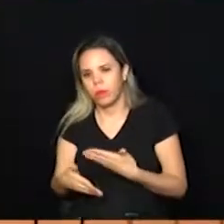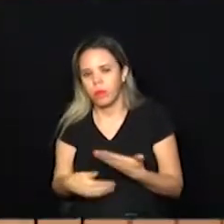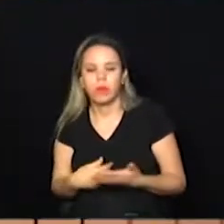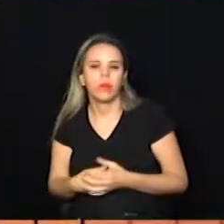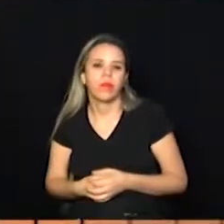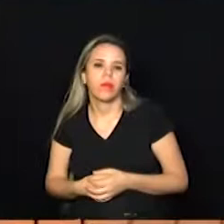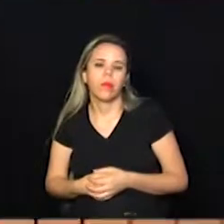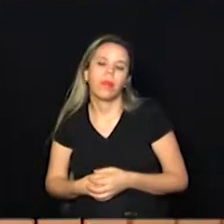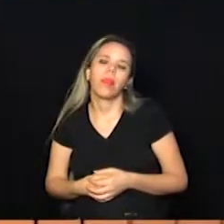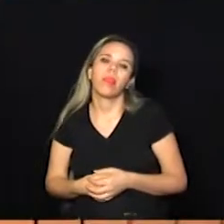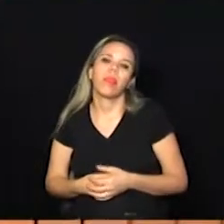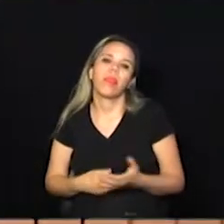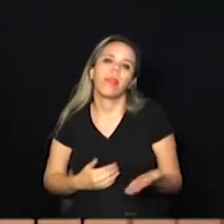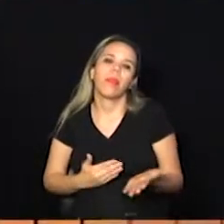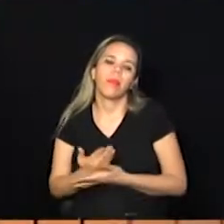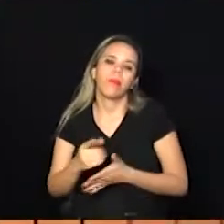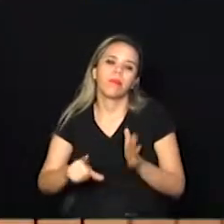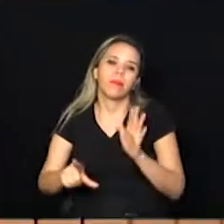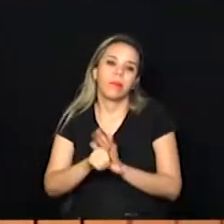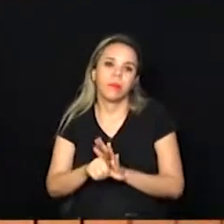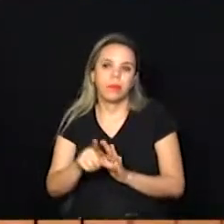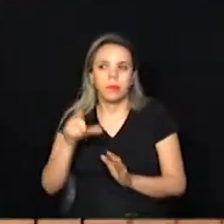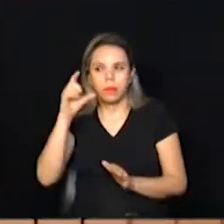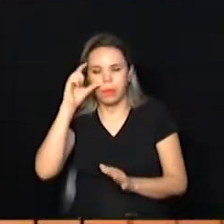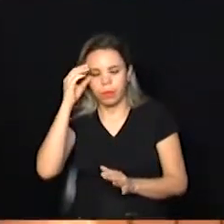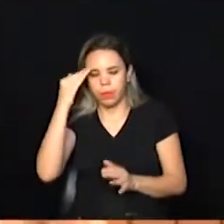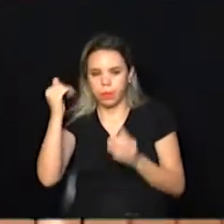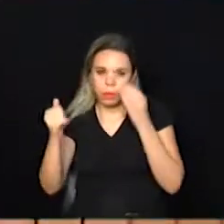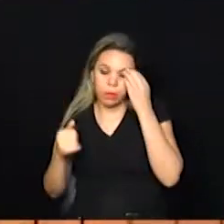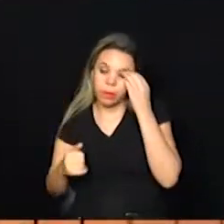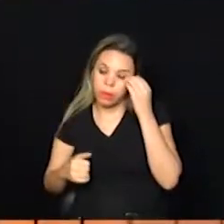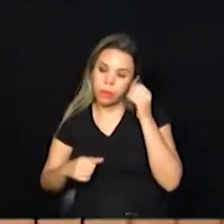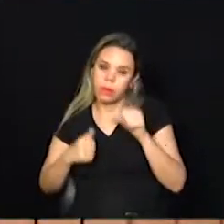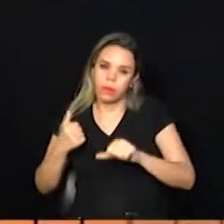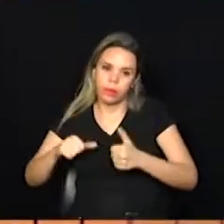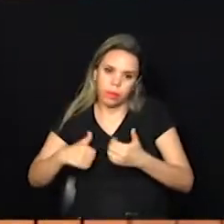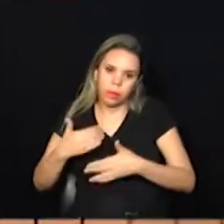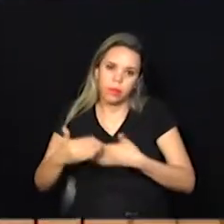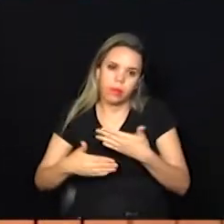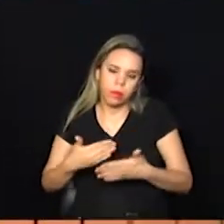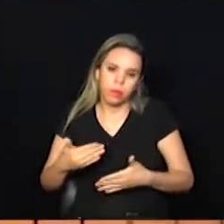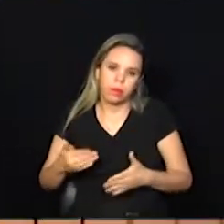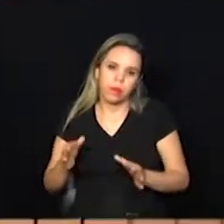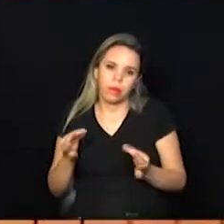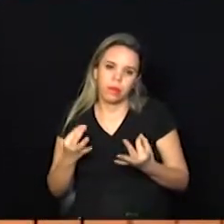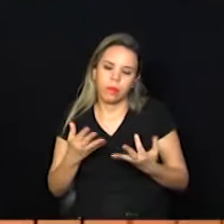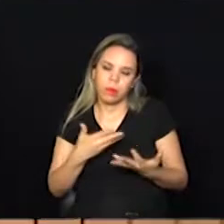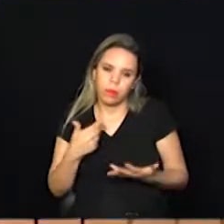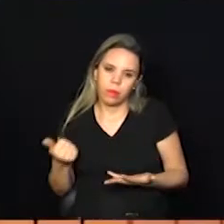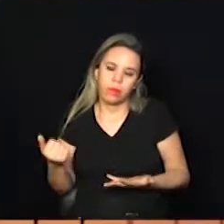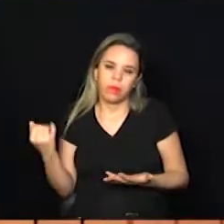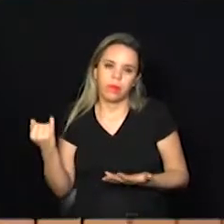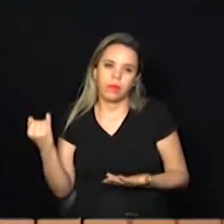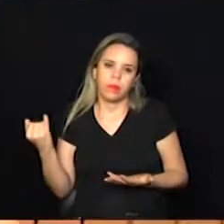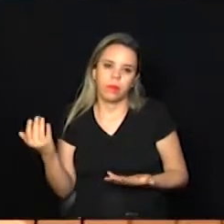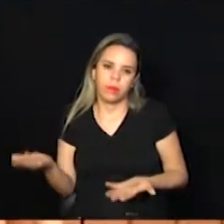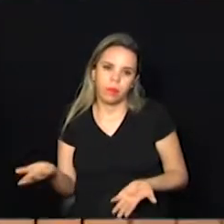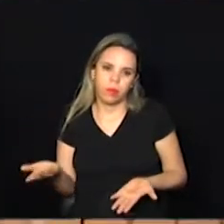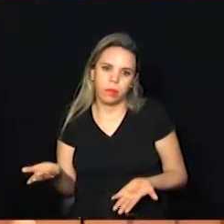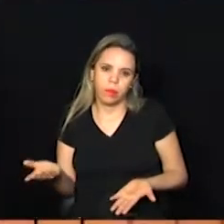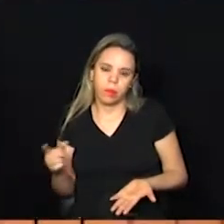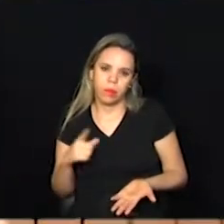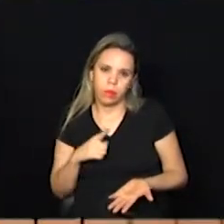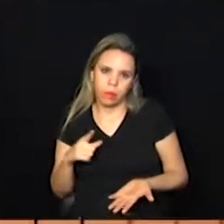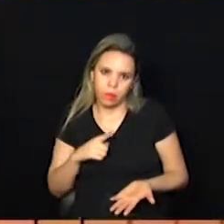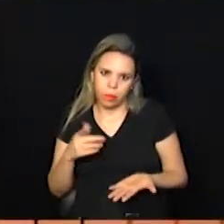desde então, desde a aprovação da Lei da Maria da Penha, passando por esse processo de aprimoramento. Então, acho que é importante a gente ter